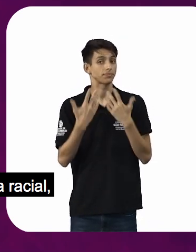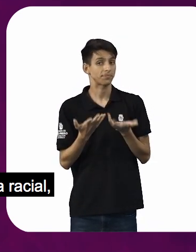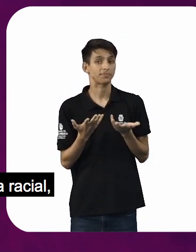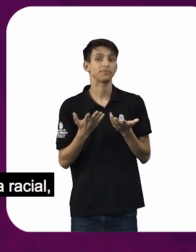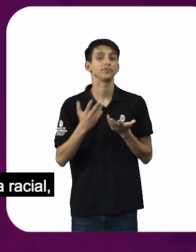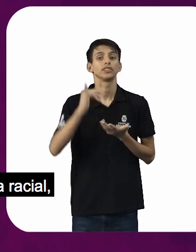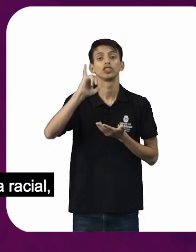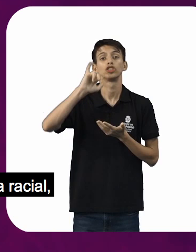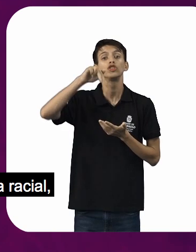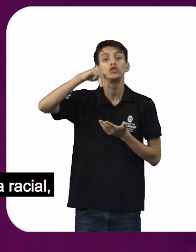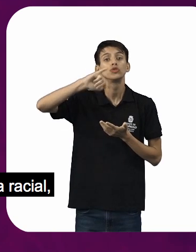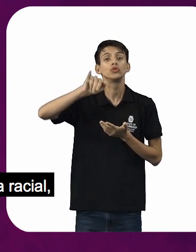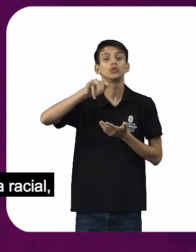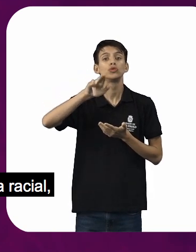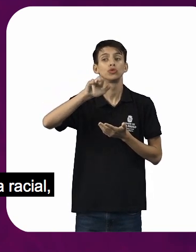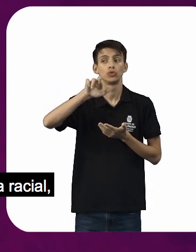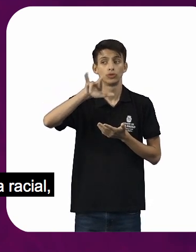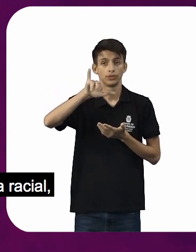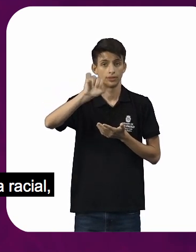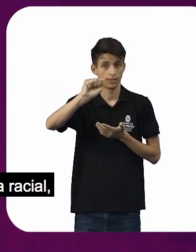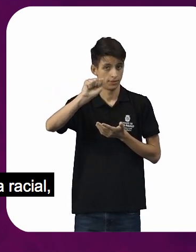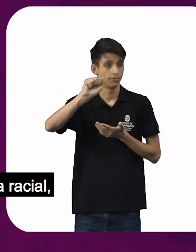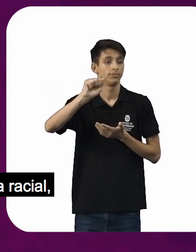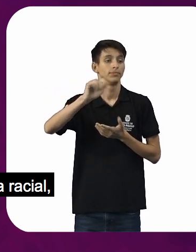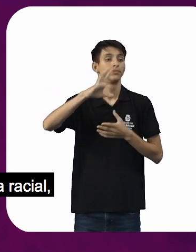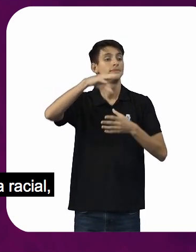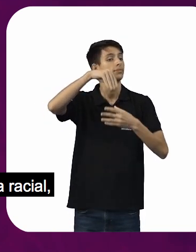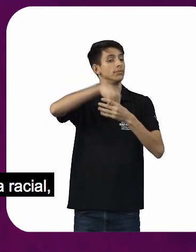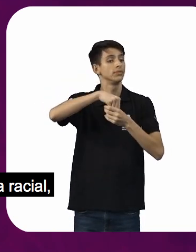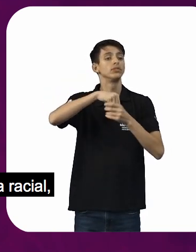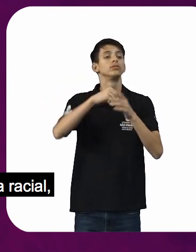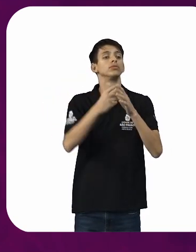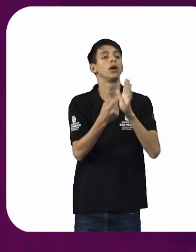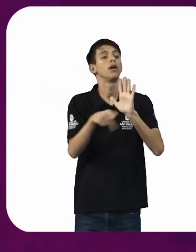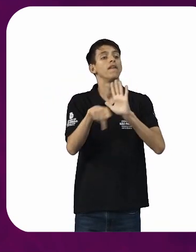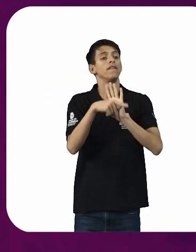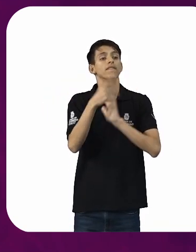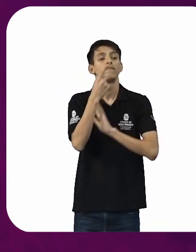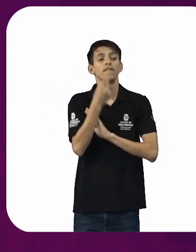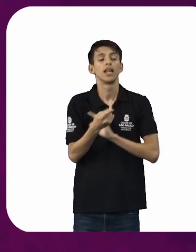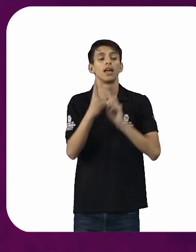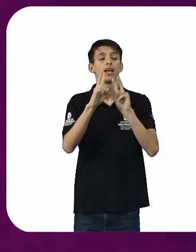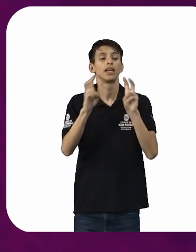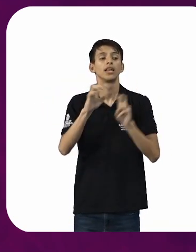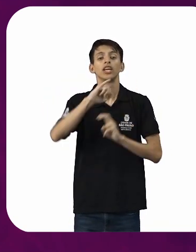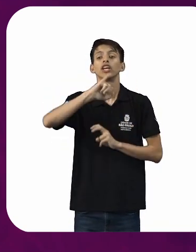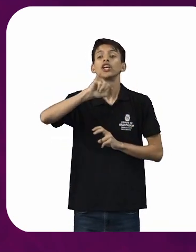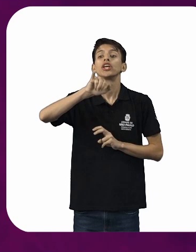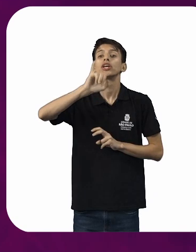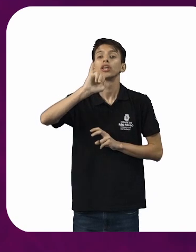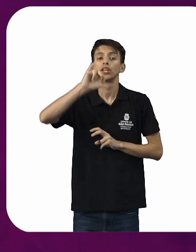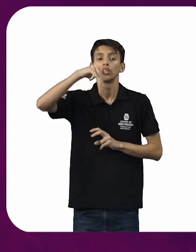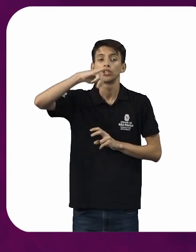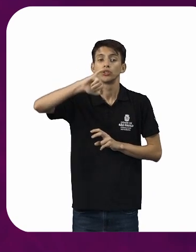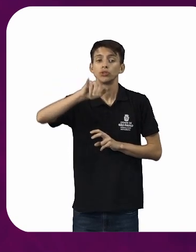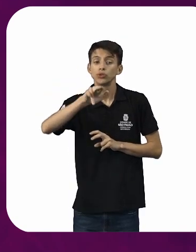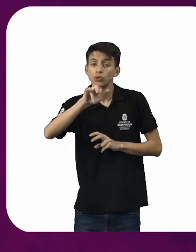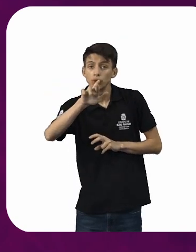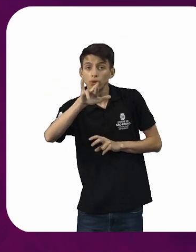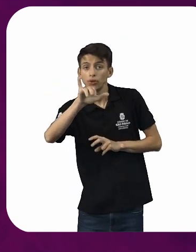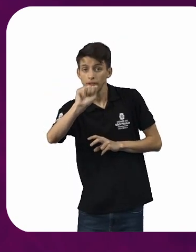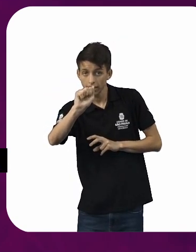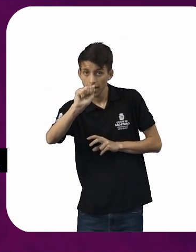era tipificada dentro do Código Penal. E a gente fala em injúria racial, mas, na verdade, é injúria qualificada por